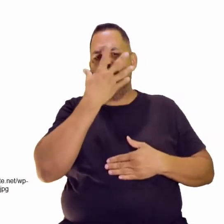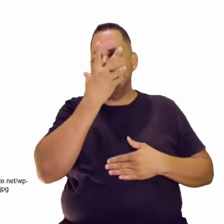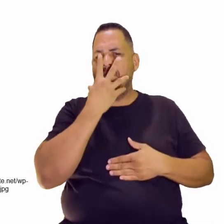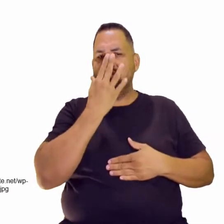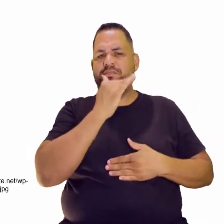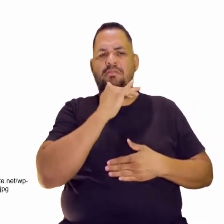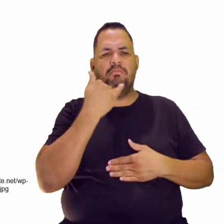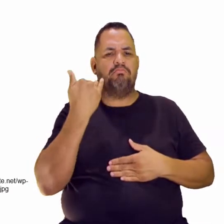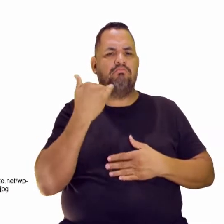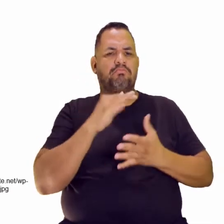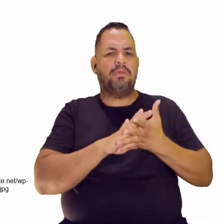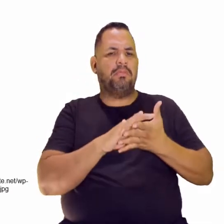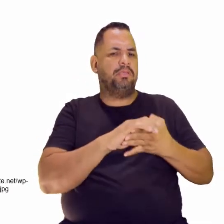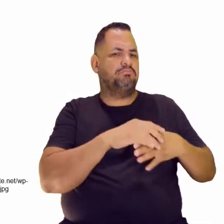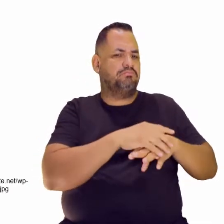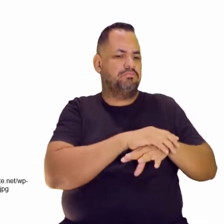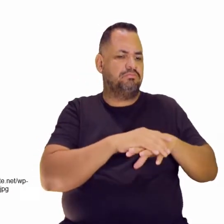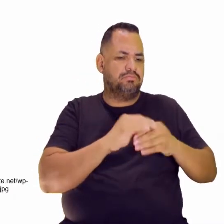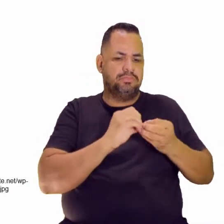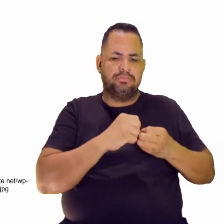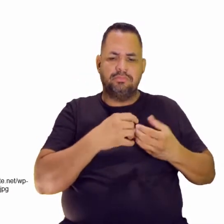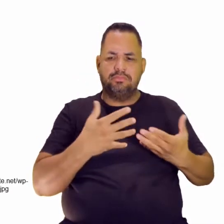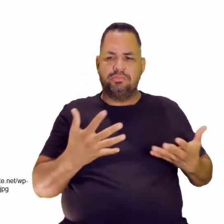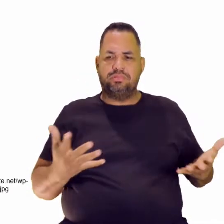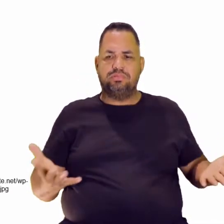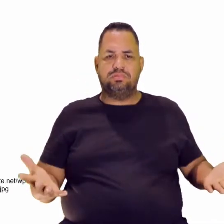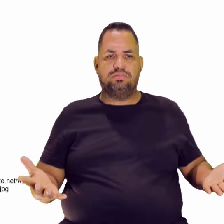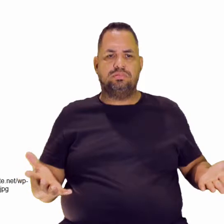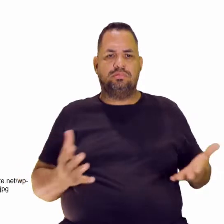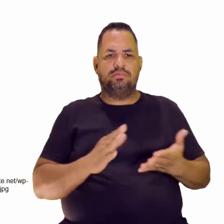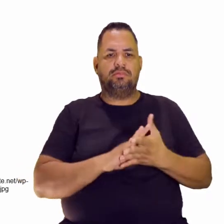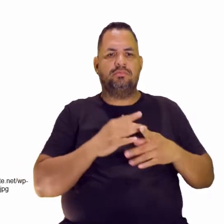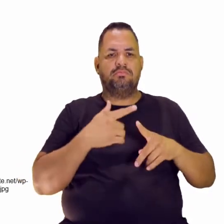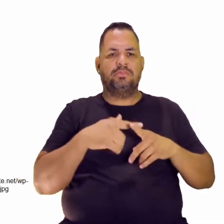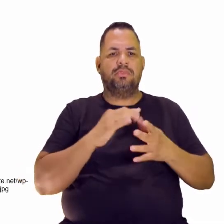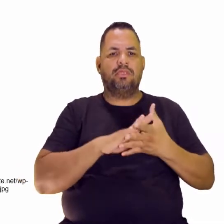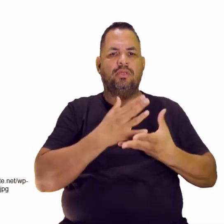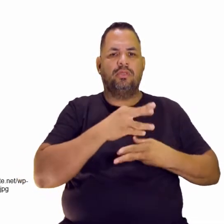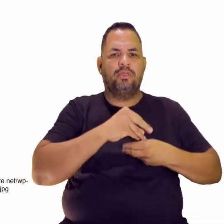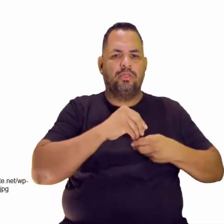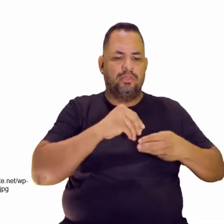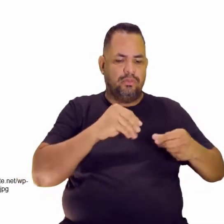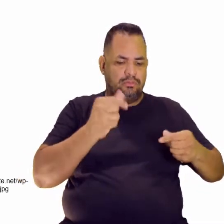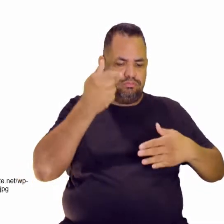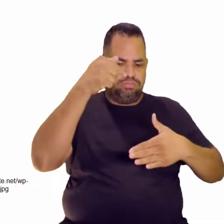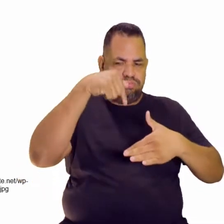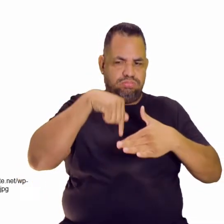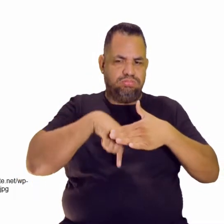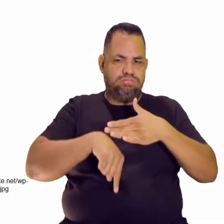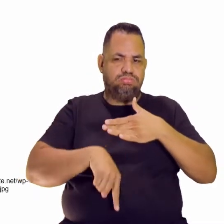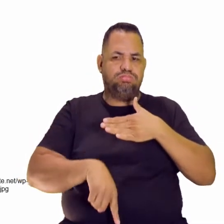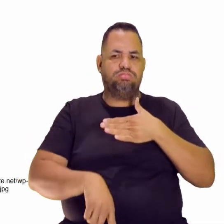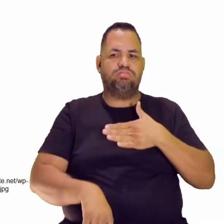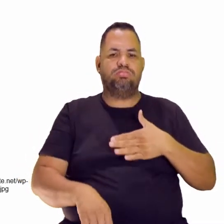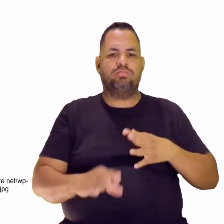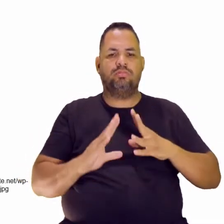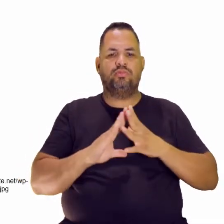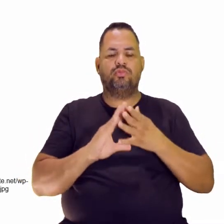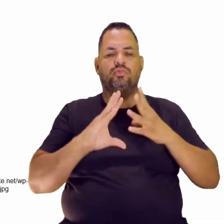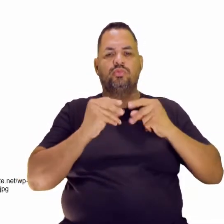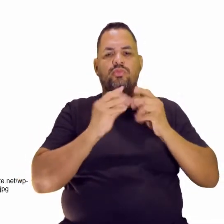com a mão já sem vigor soltando o leme, entre as salsas escumas desce ao fundo. Tudo isso